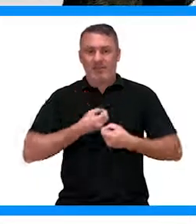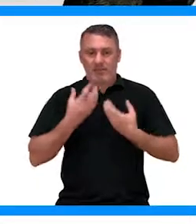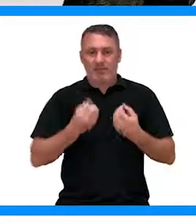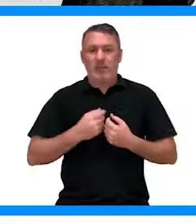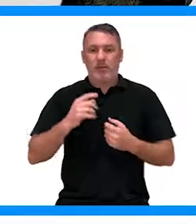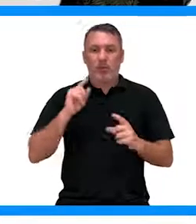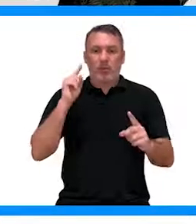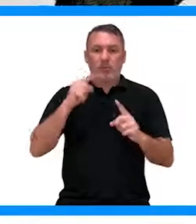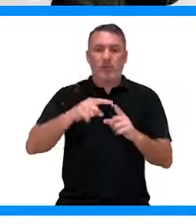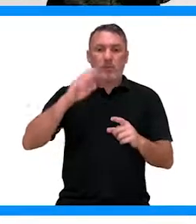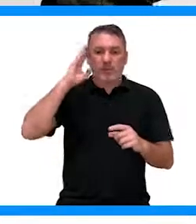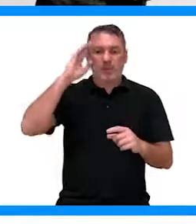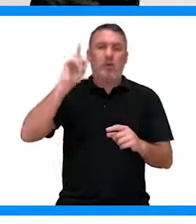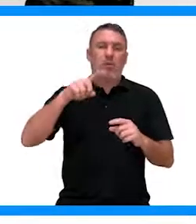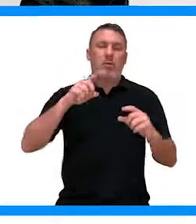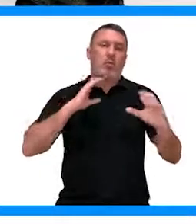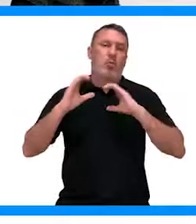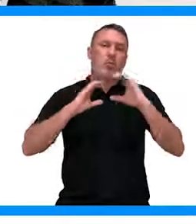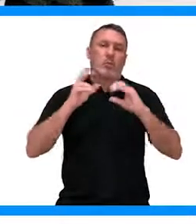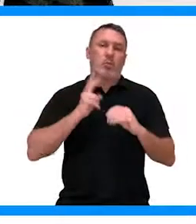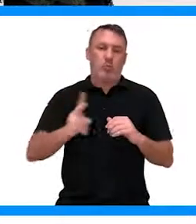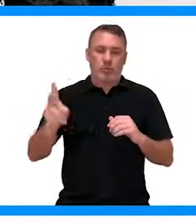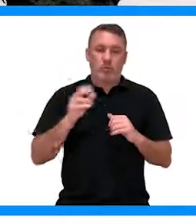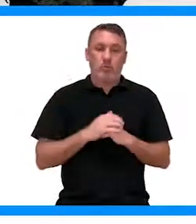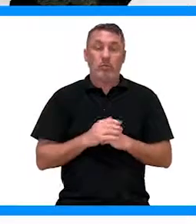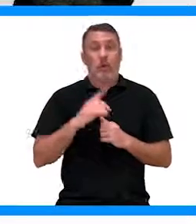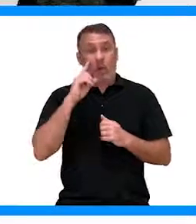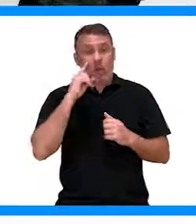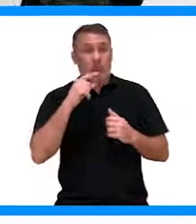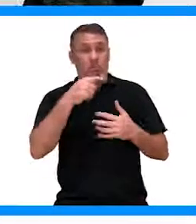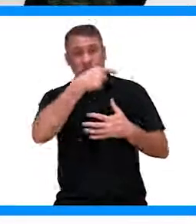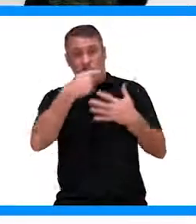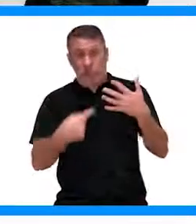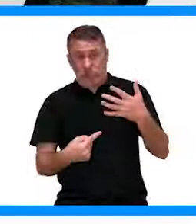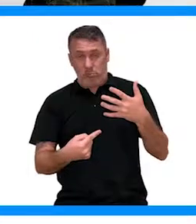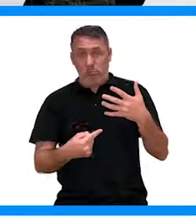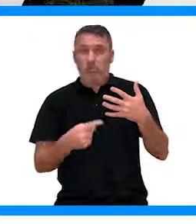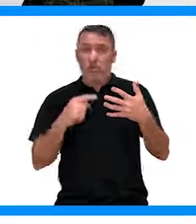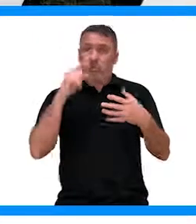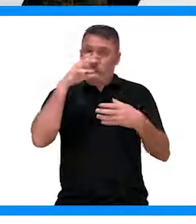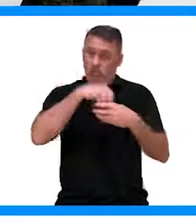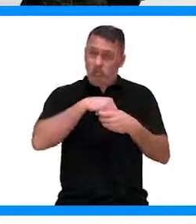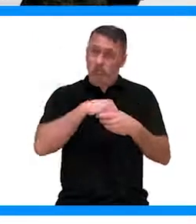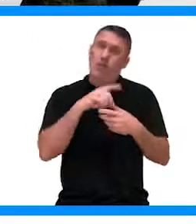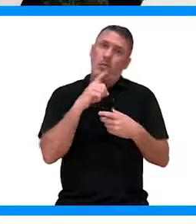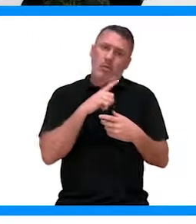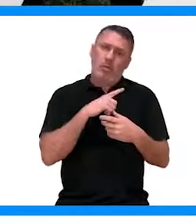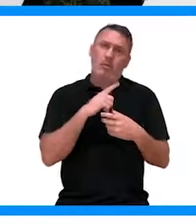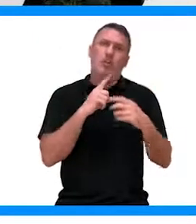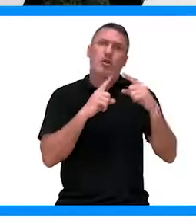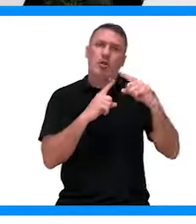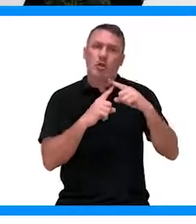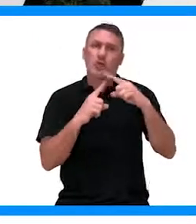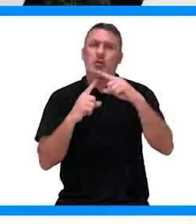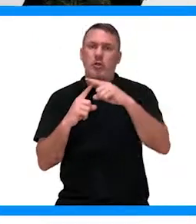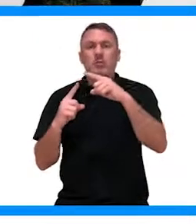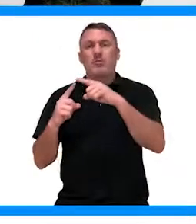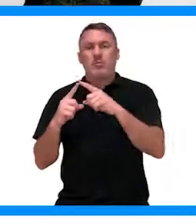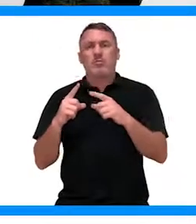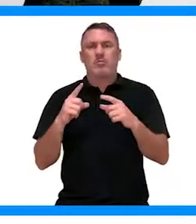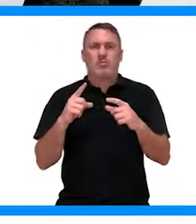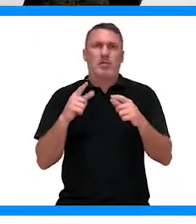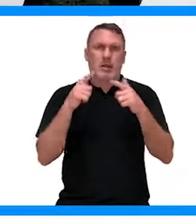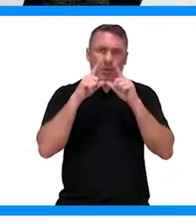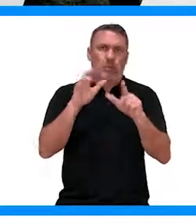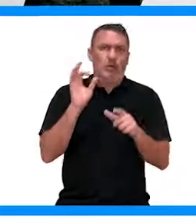como objetivo principal a manutenção da comunicação. Todas essas questões, elas têm uma função da